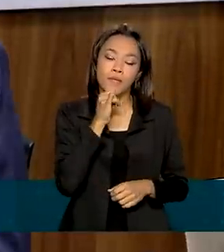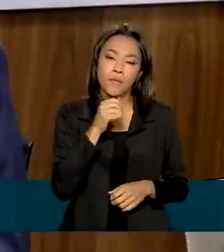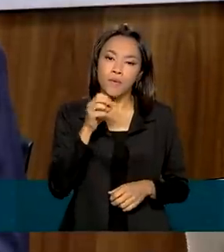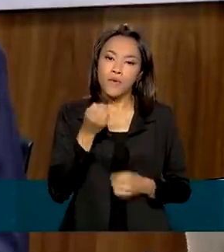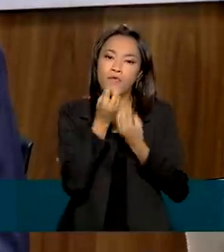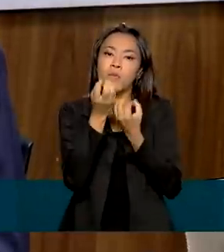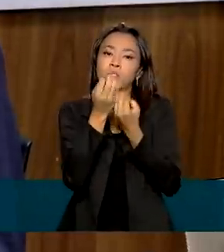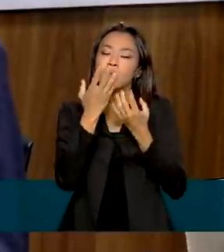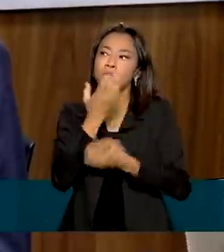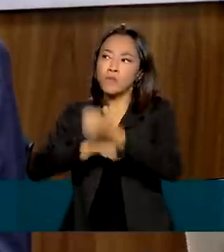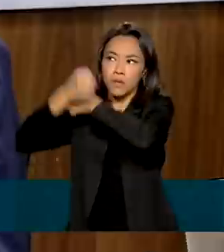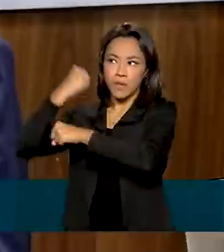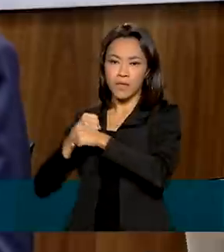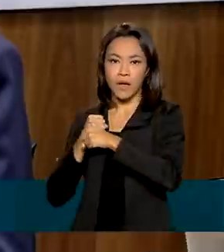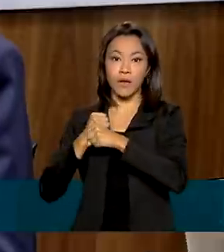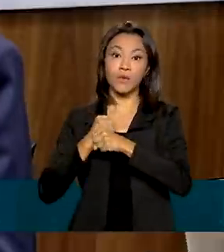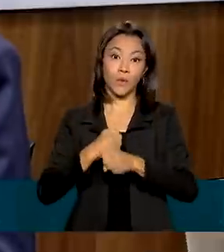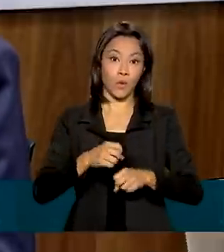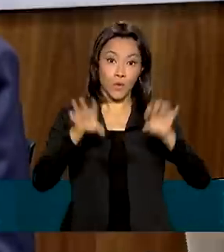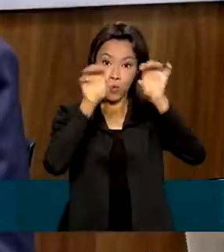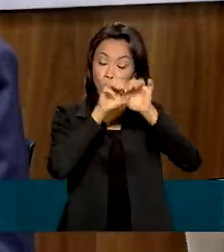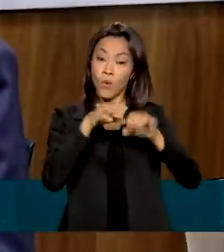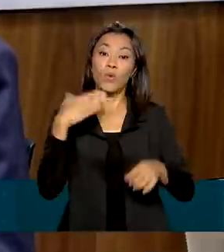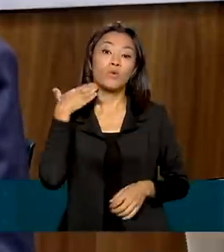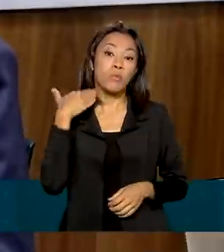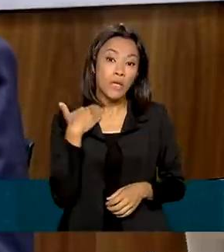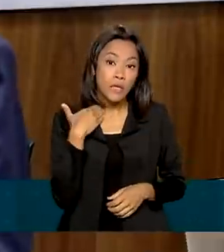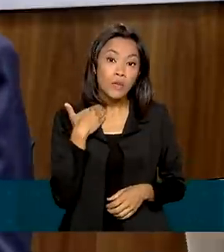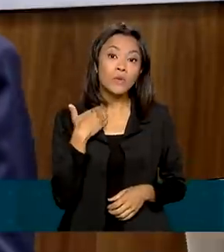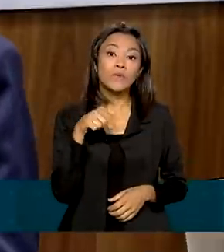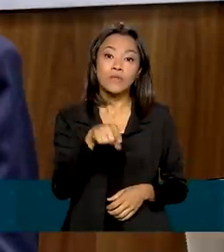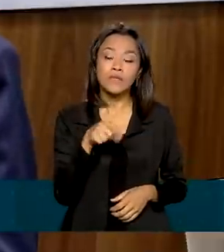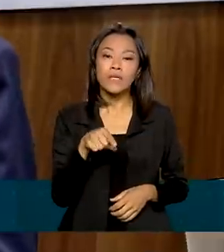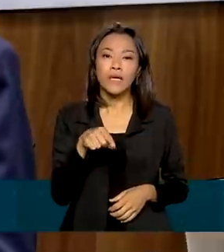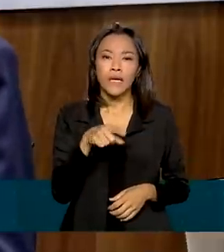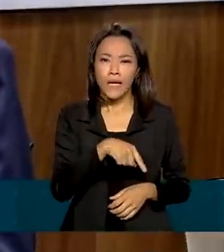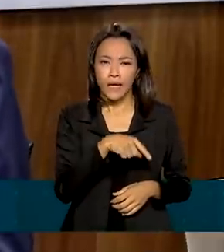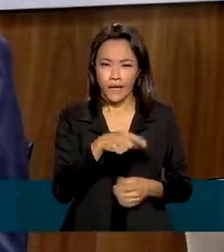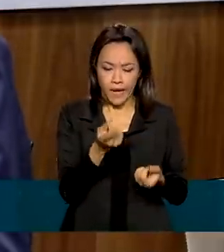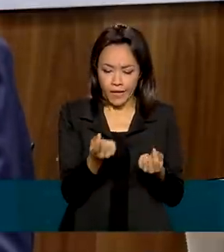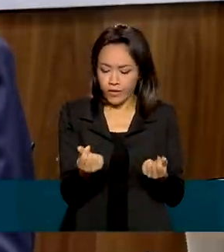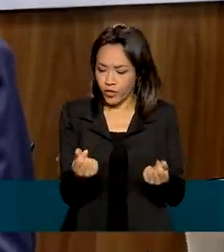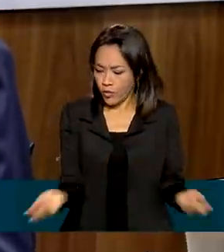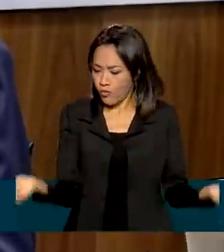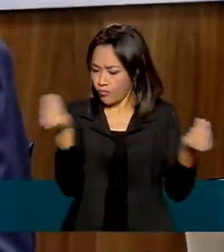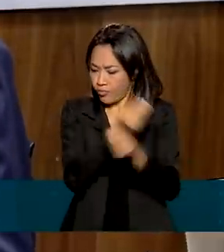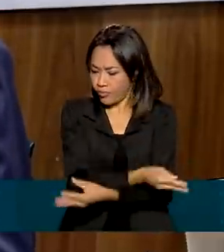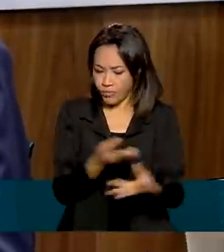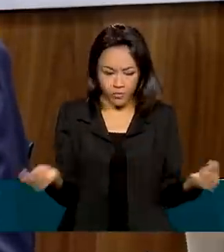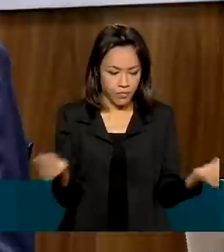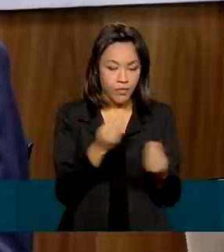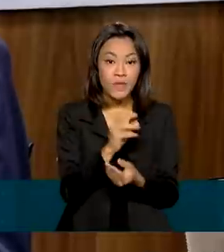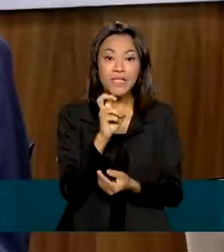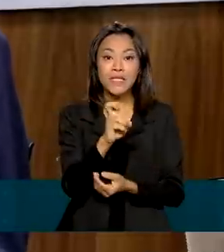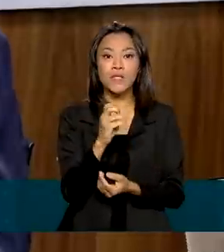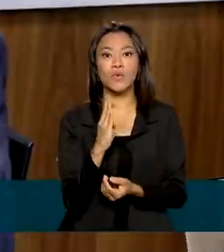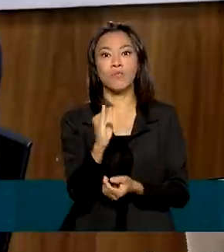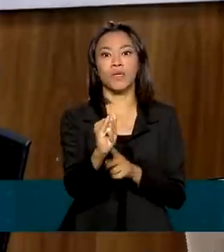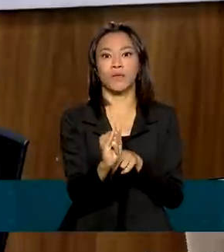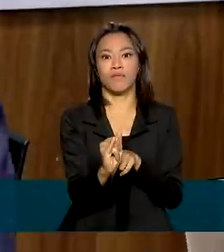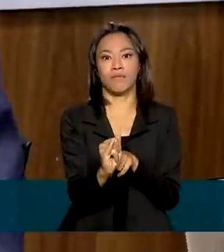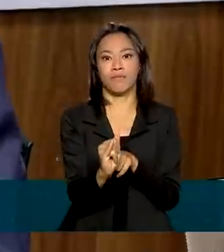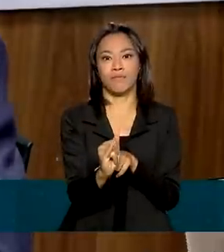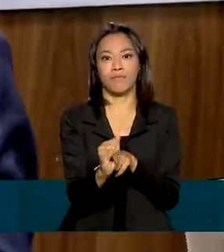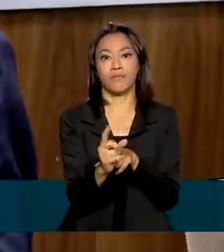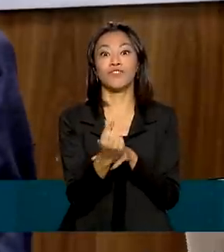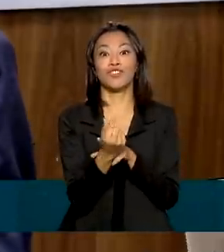ano passado é o sistema bancário deixou de arrecadar uma pelas ações que serão face de outra forma cinco bilhões Então é isso é